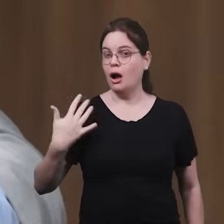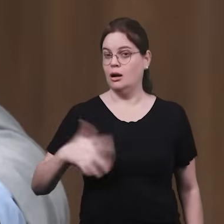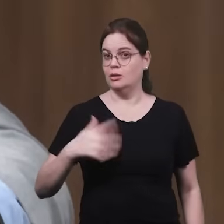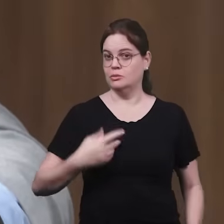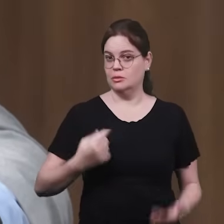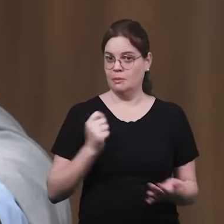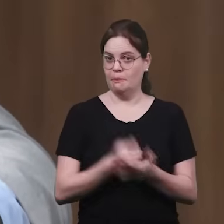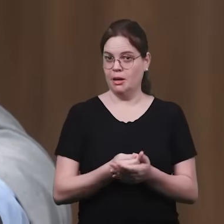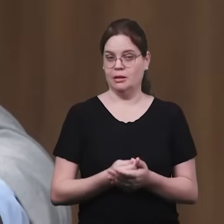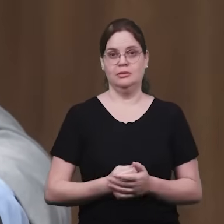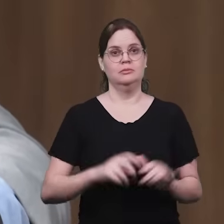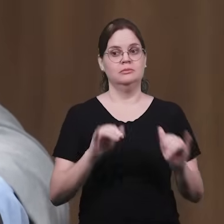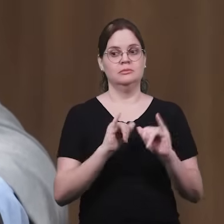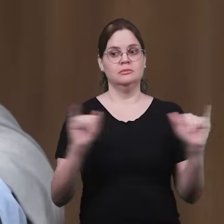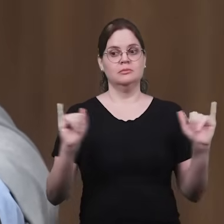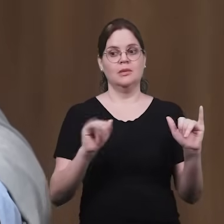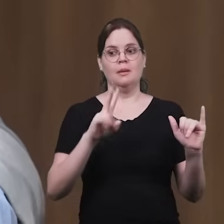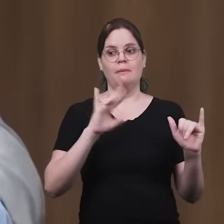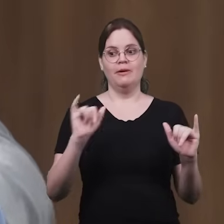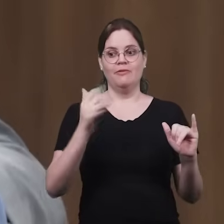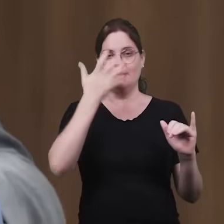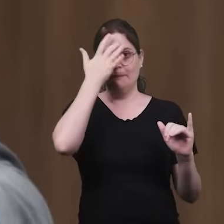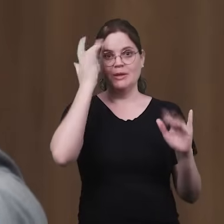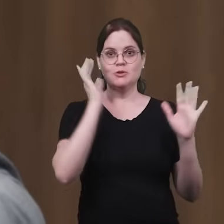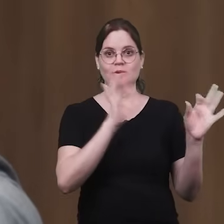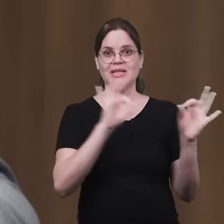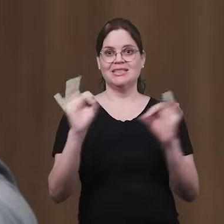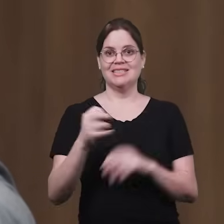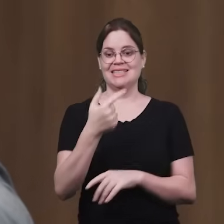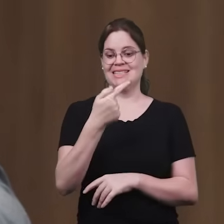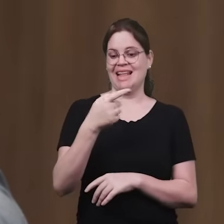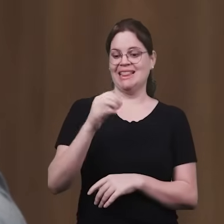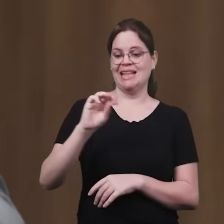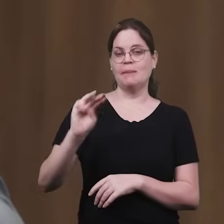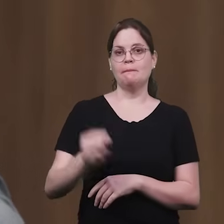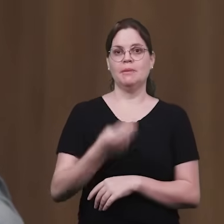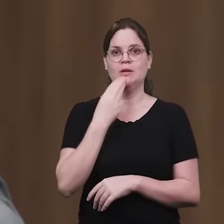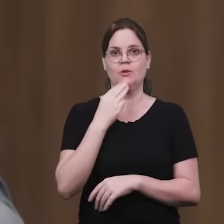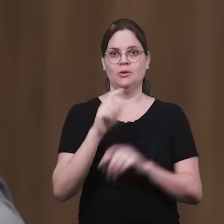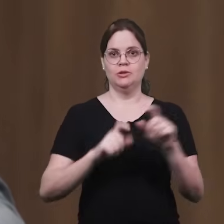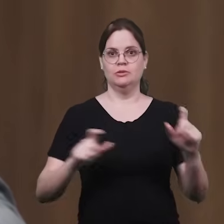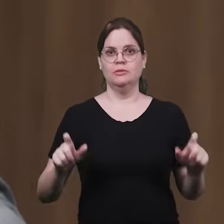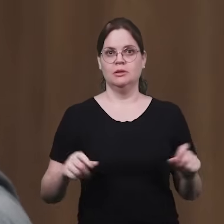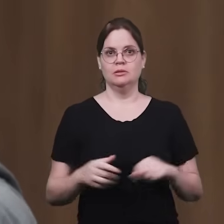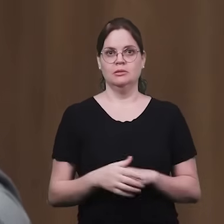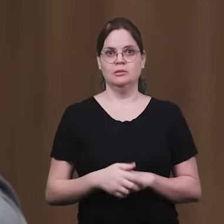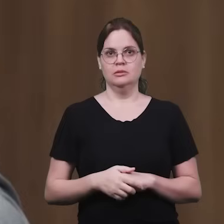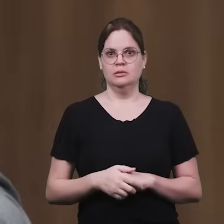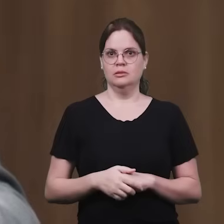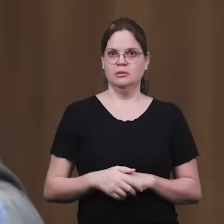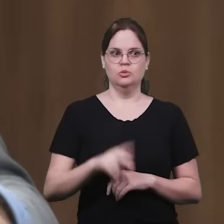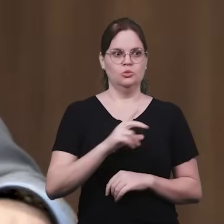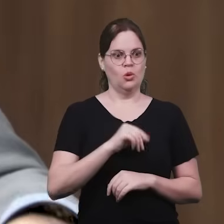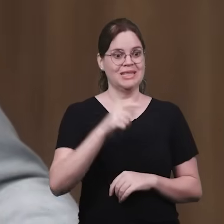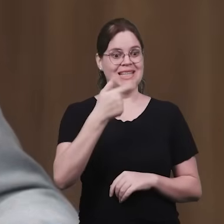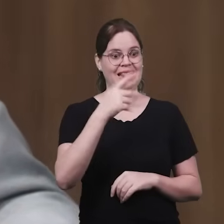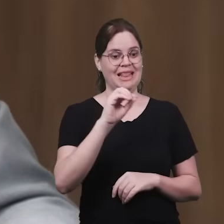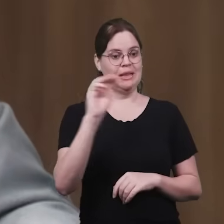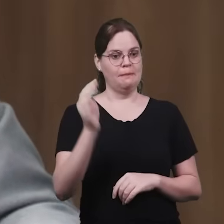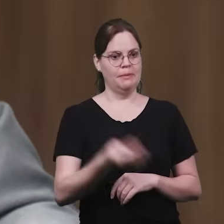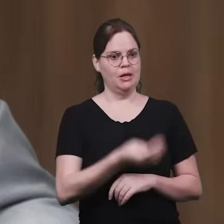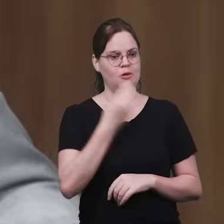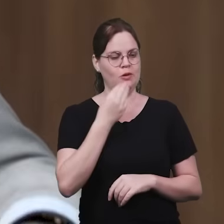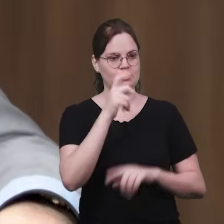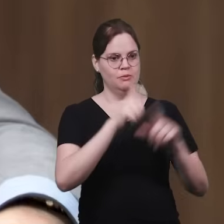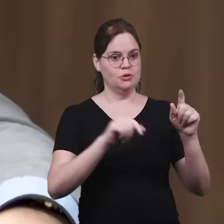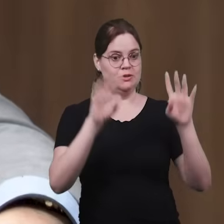fortuna, né? Mas vai atingir 70 milhões de pessoas. Essa é a proposta que se faz. Poxa, eu vou falar com 70 milhões de